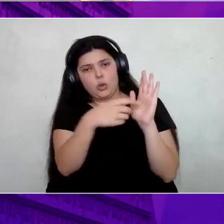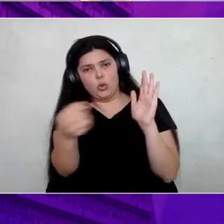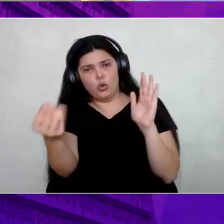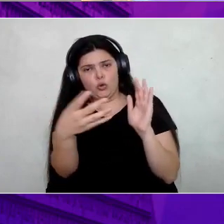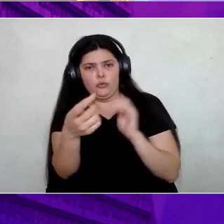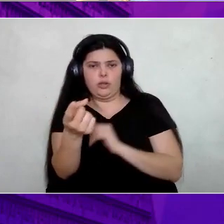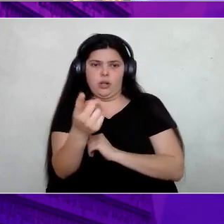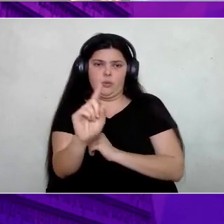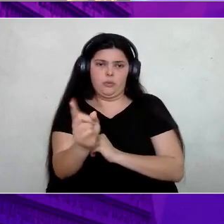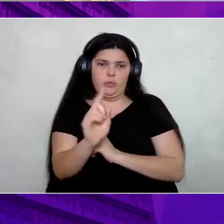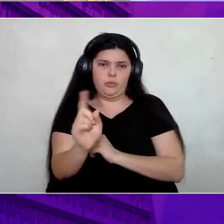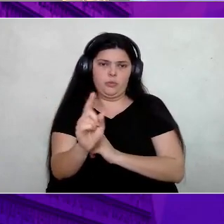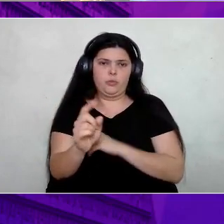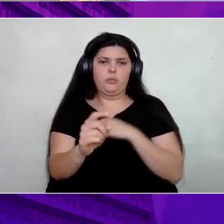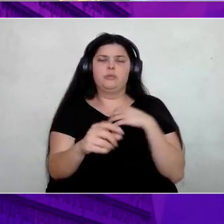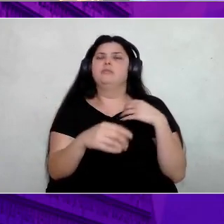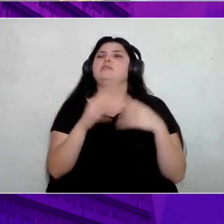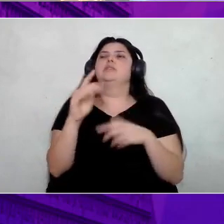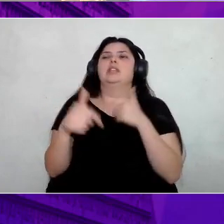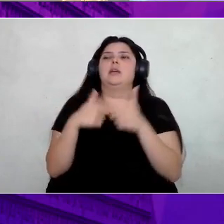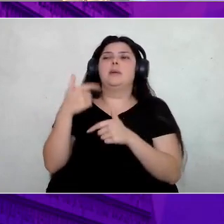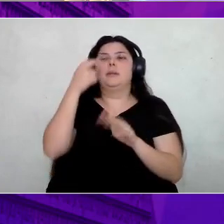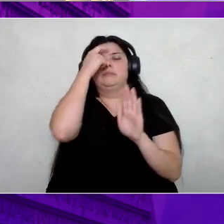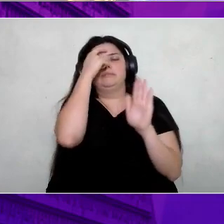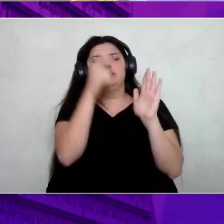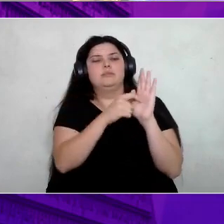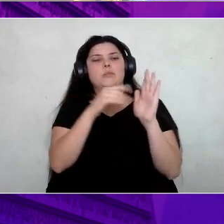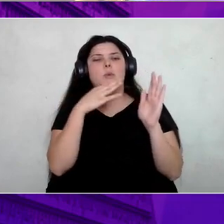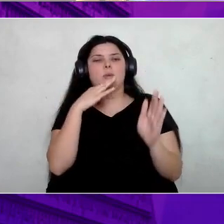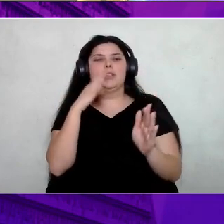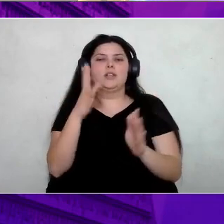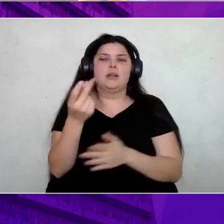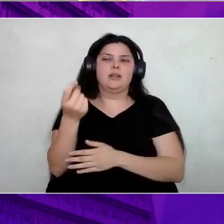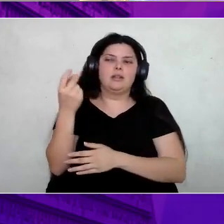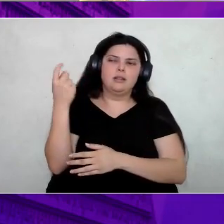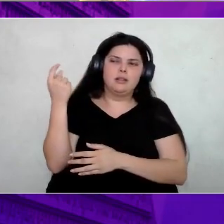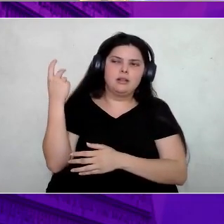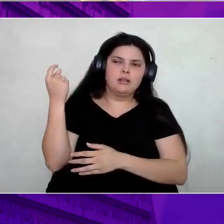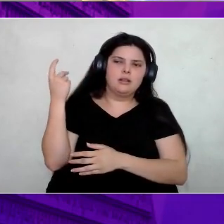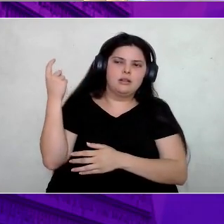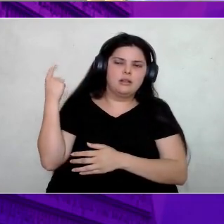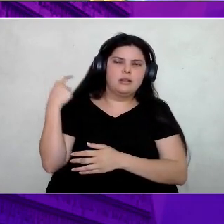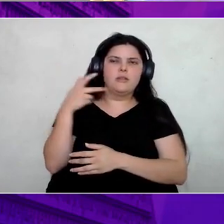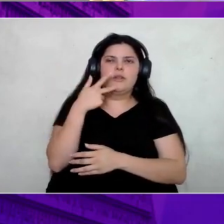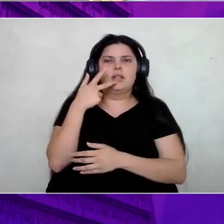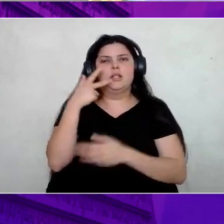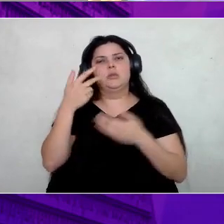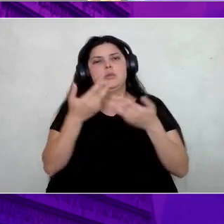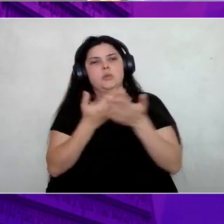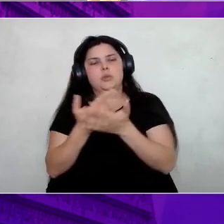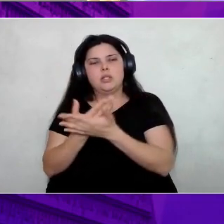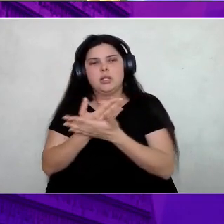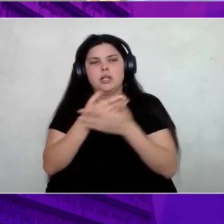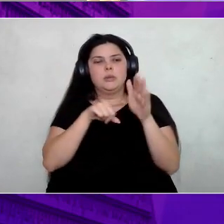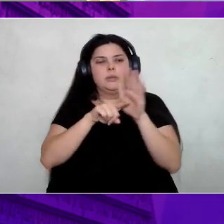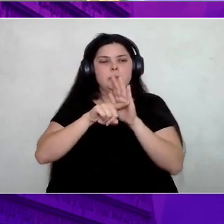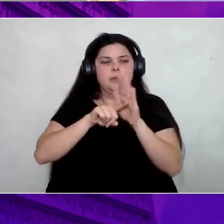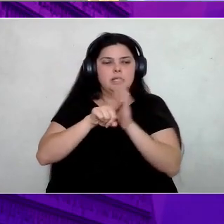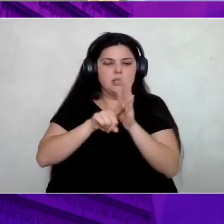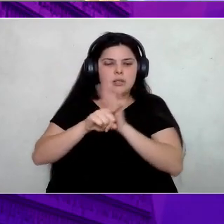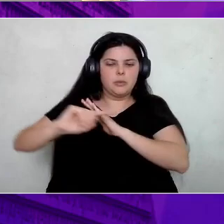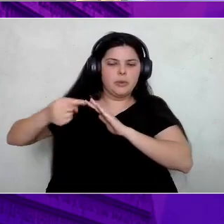Então, quem trabalha com inteligência artificial sabe que já são décadas falando, estudando, trabalhando, se aprofundando em inteligência